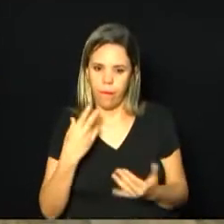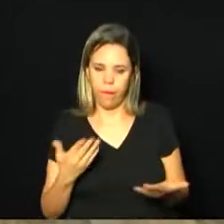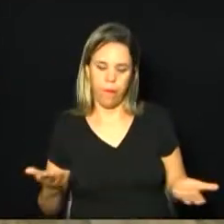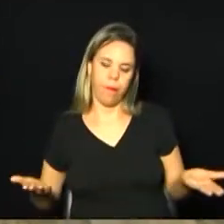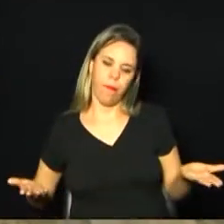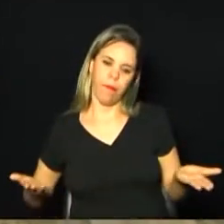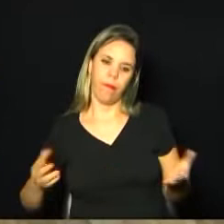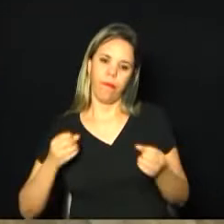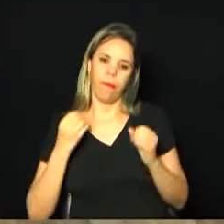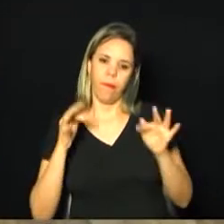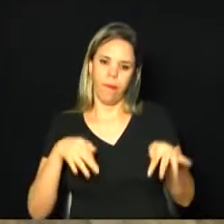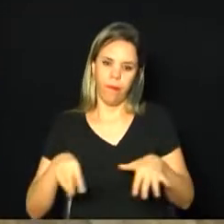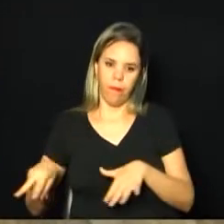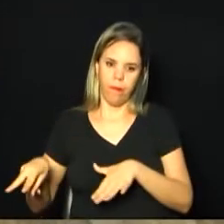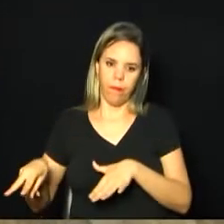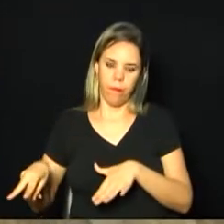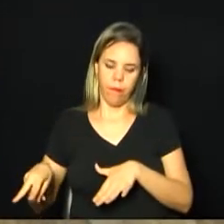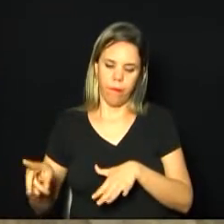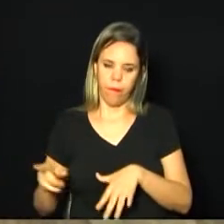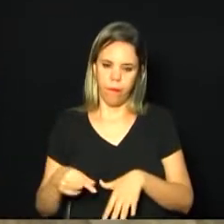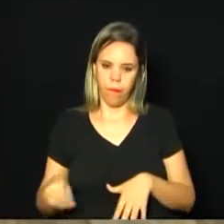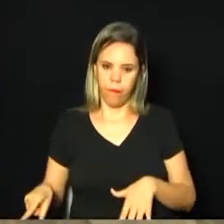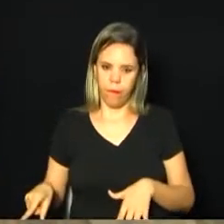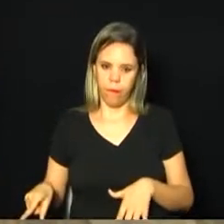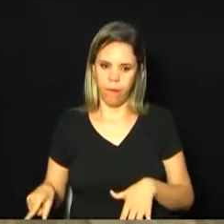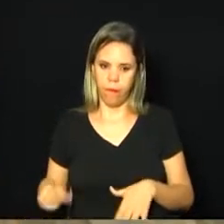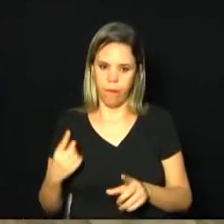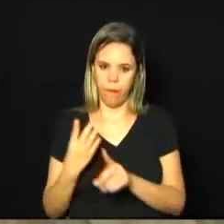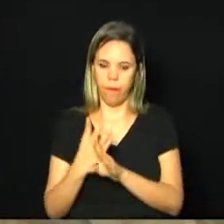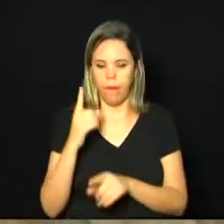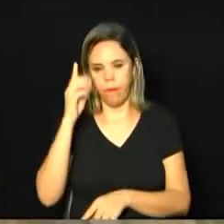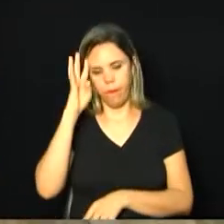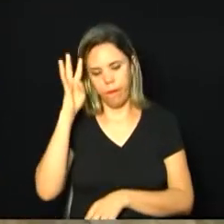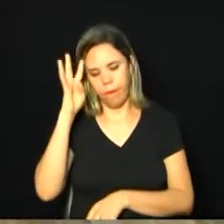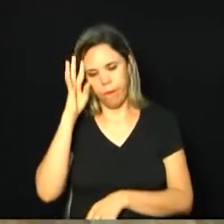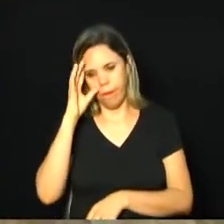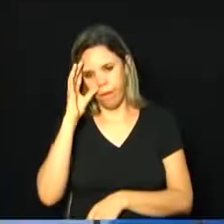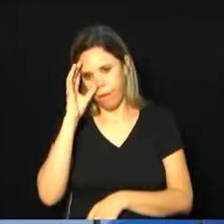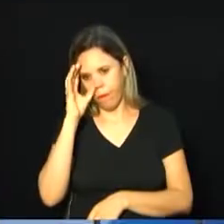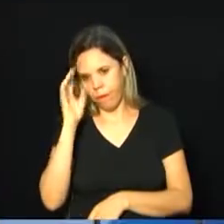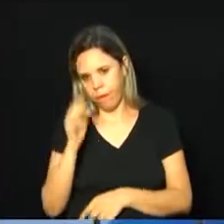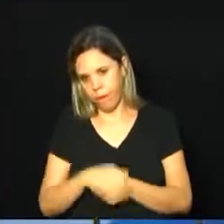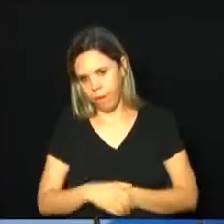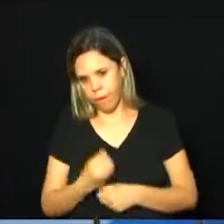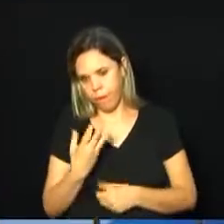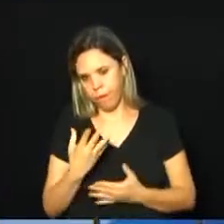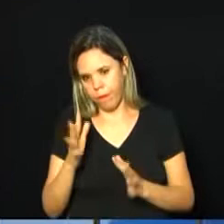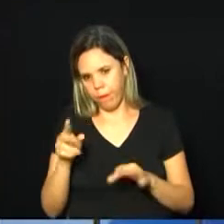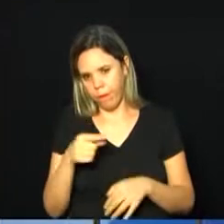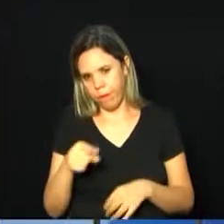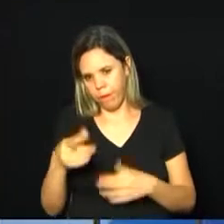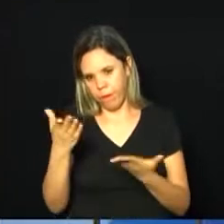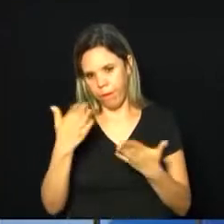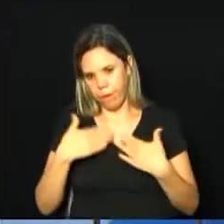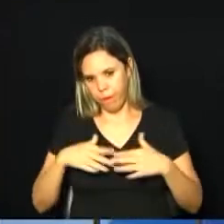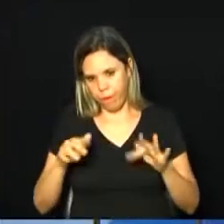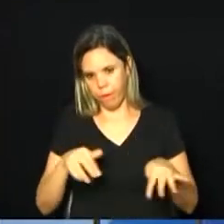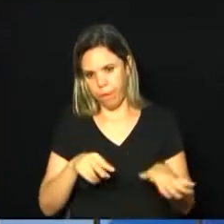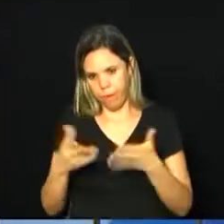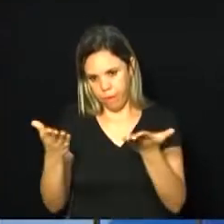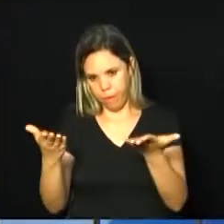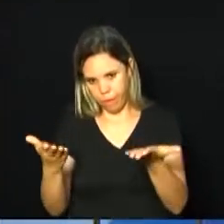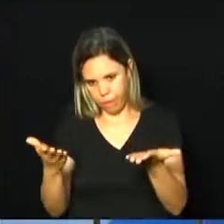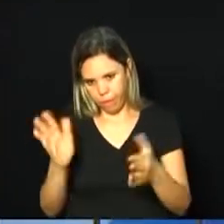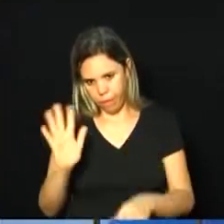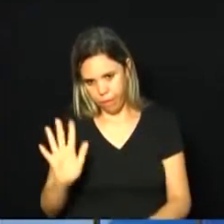Legislativo ótimo fim de semana ótimo feriado e até quarta-feira até quarta-feira um bom feriado e um bom fim de semana